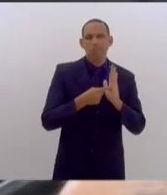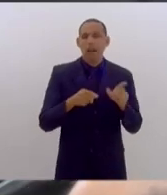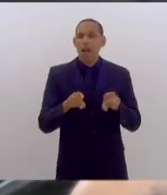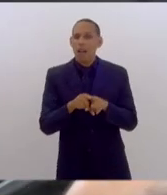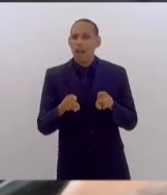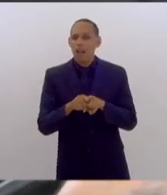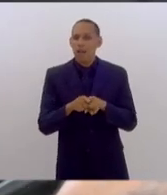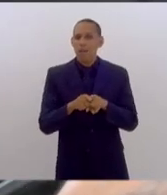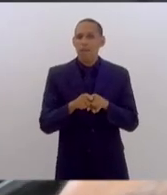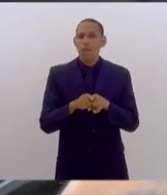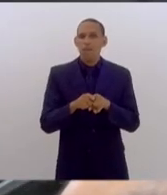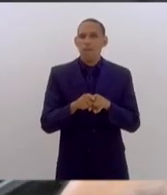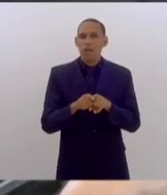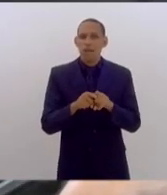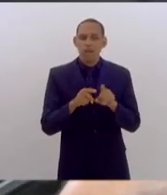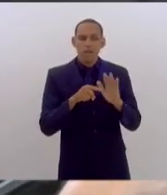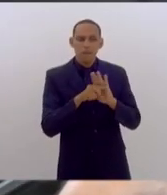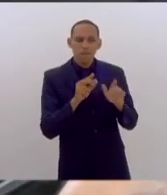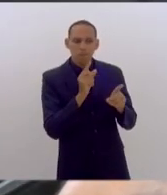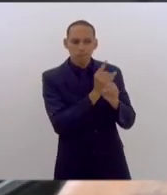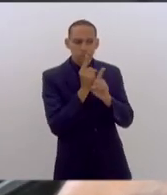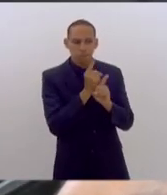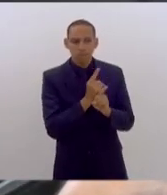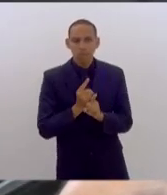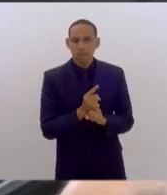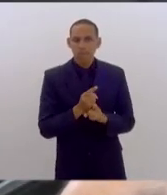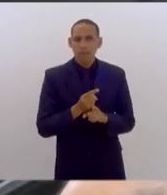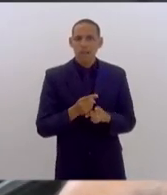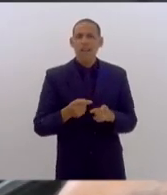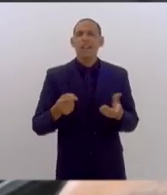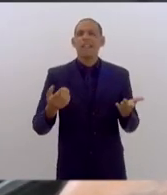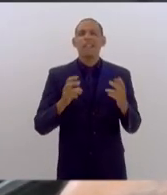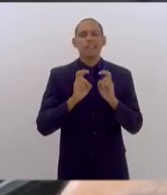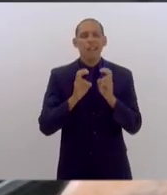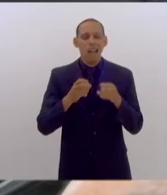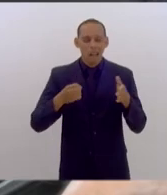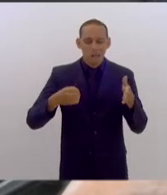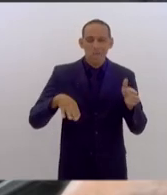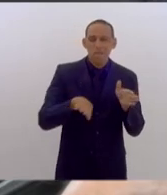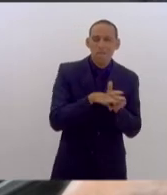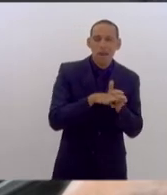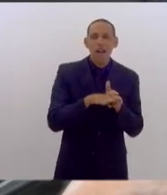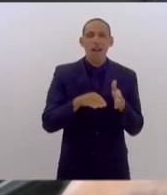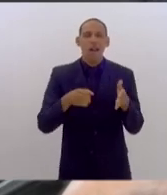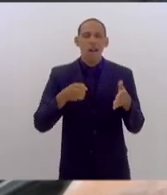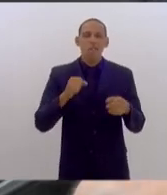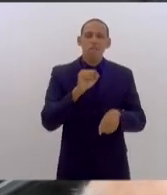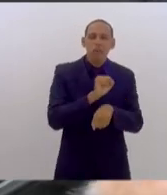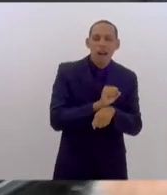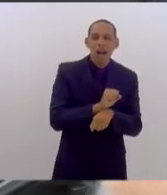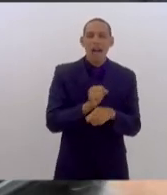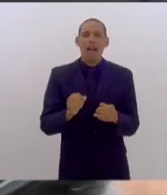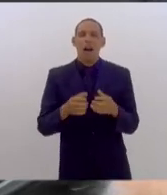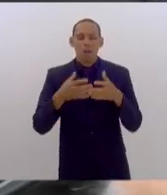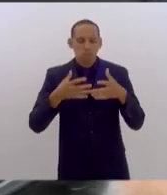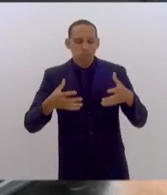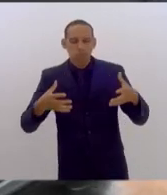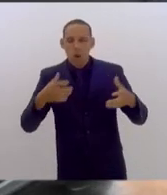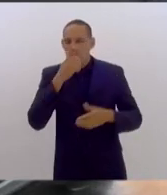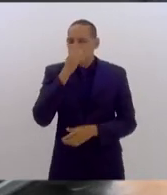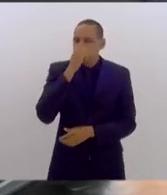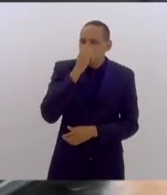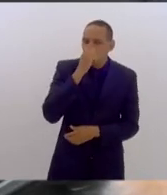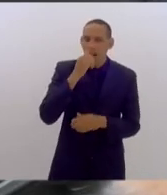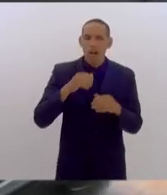apurar interrupções nos serviços de trens atrás entre os horários de chegada e partida superlotação das